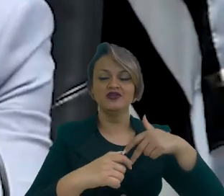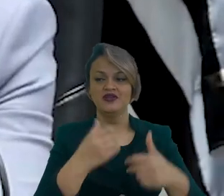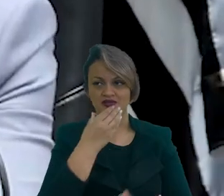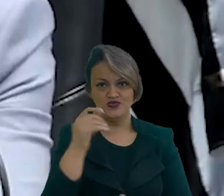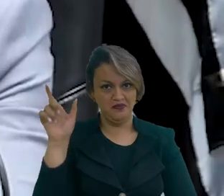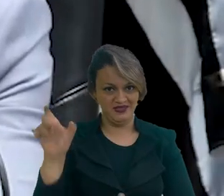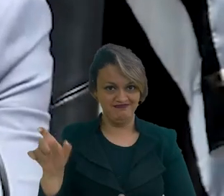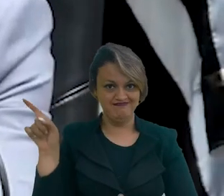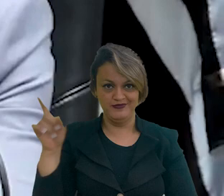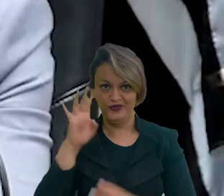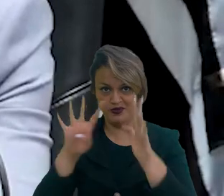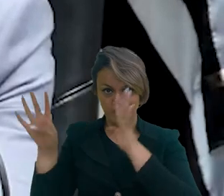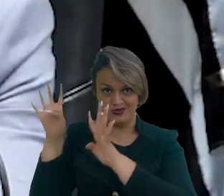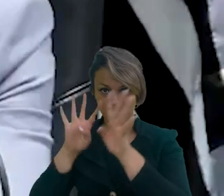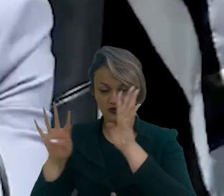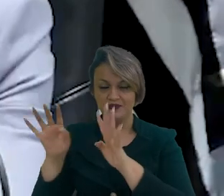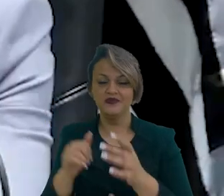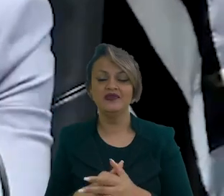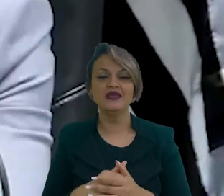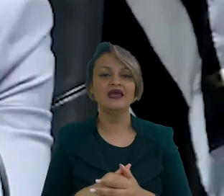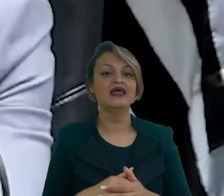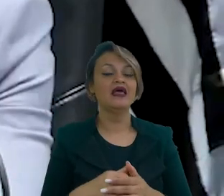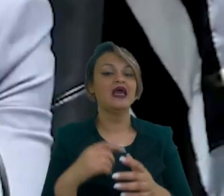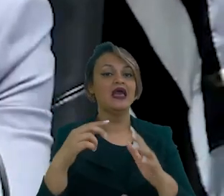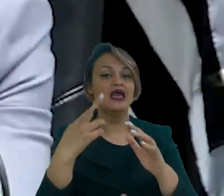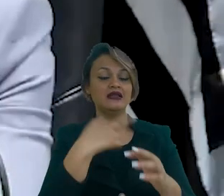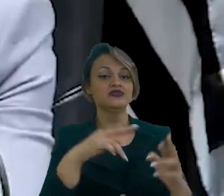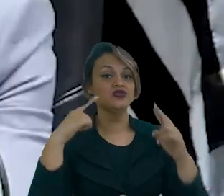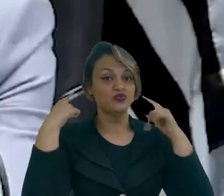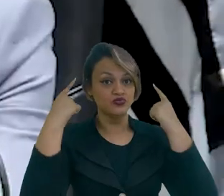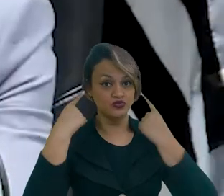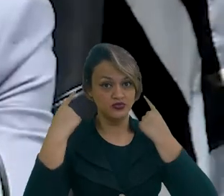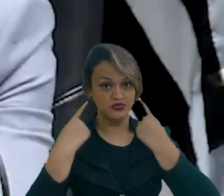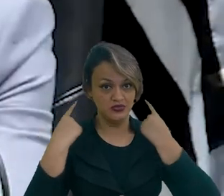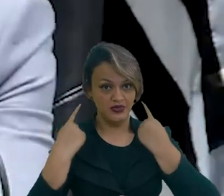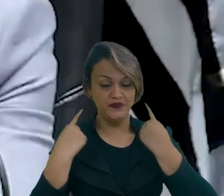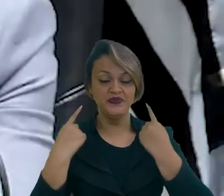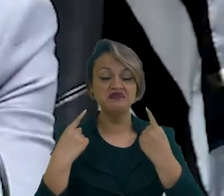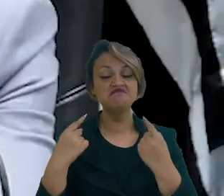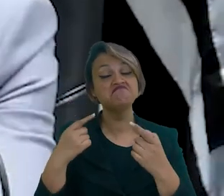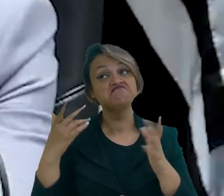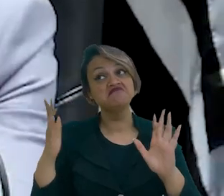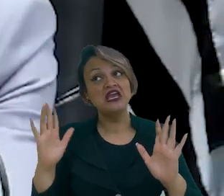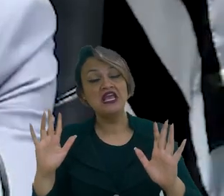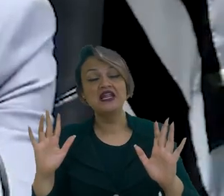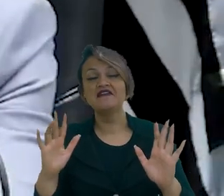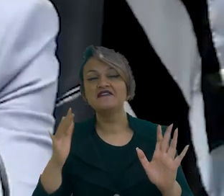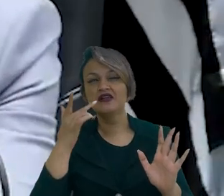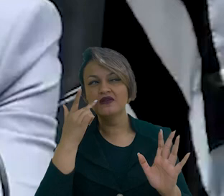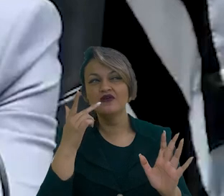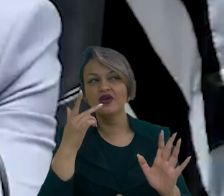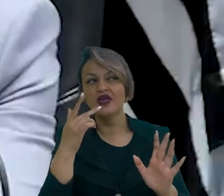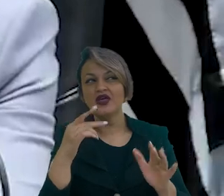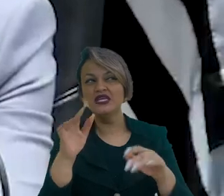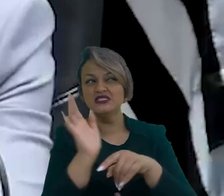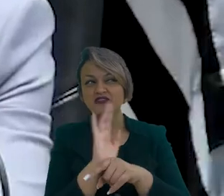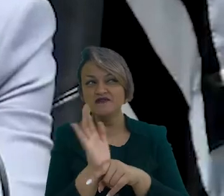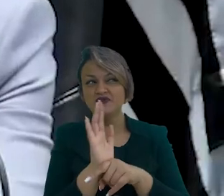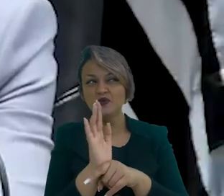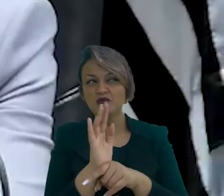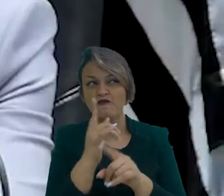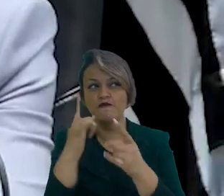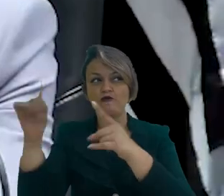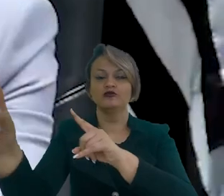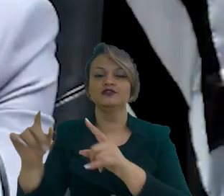que é o nosso lote judeu e decidiu entre aspas fazer um boicote